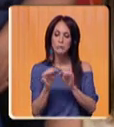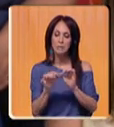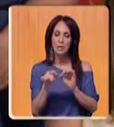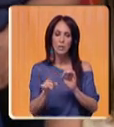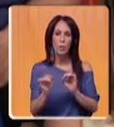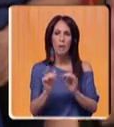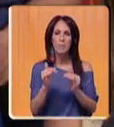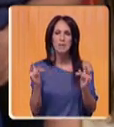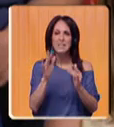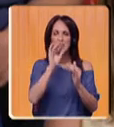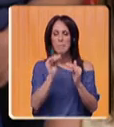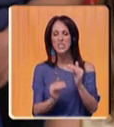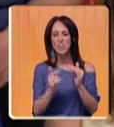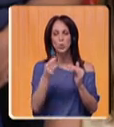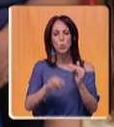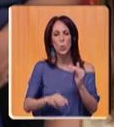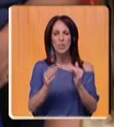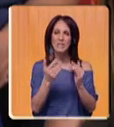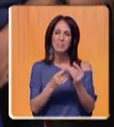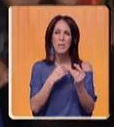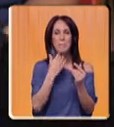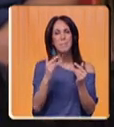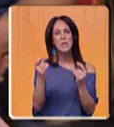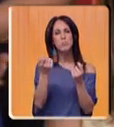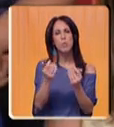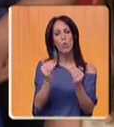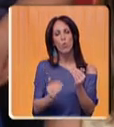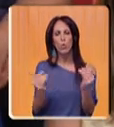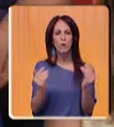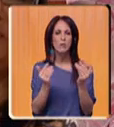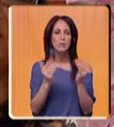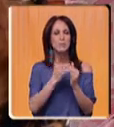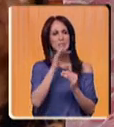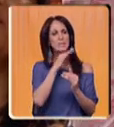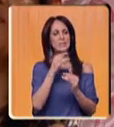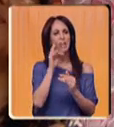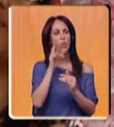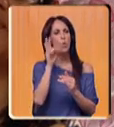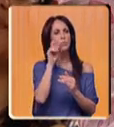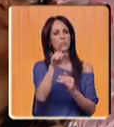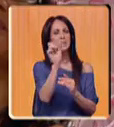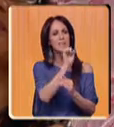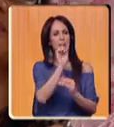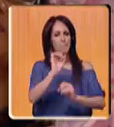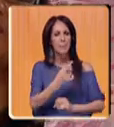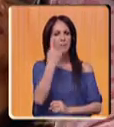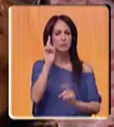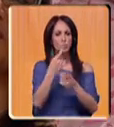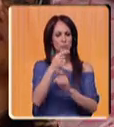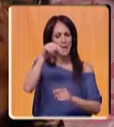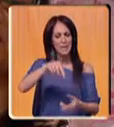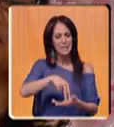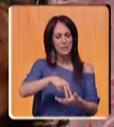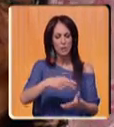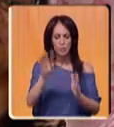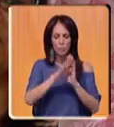não brilhariam tanto se tivesse que baixar de tonalidade. De maneira que mantenho, felizmente. Mas achei curioso que eu agora estava a ouvir-te, e é a primeira vez que eu ouço esta canção, assim ao vivo, num